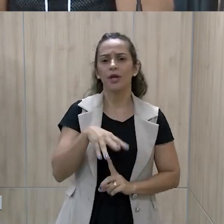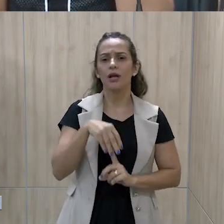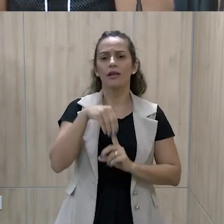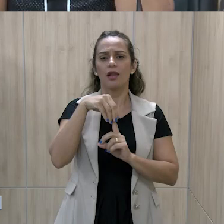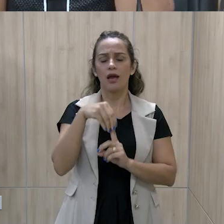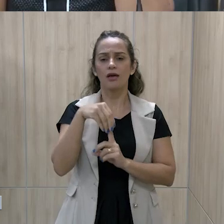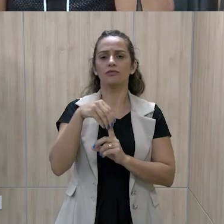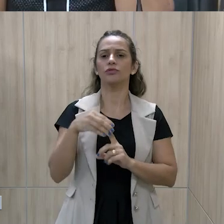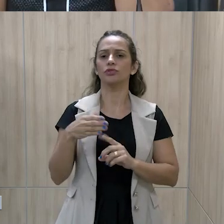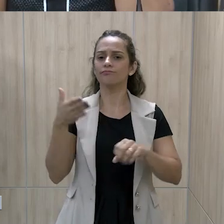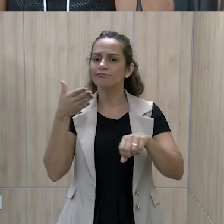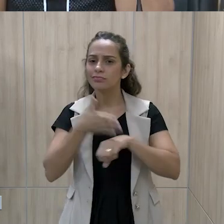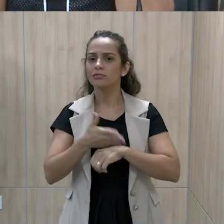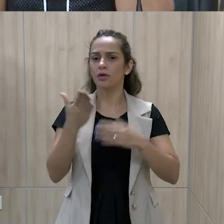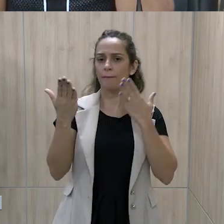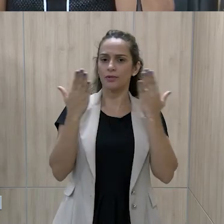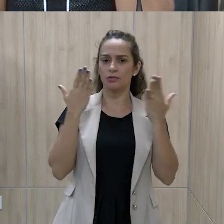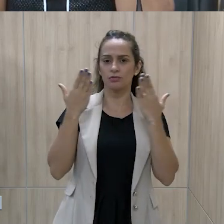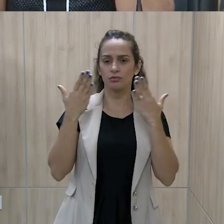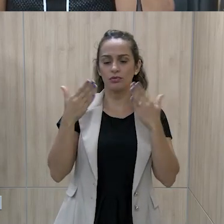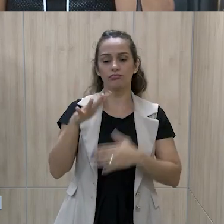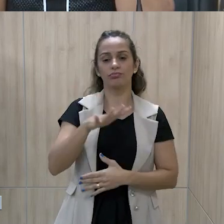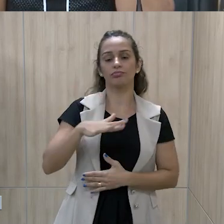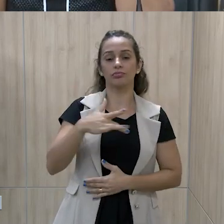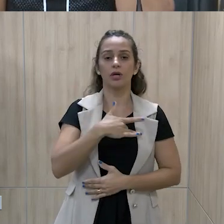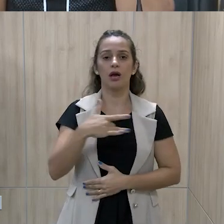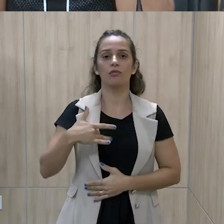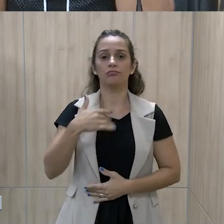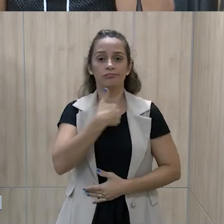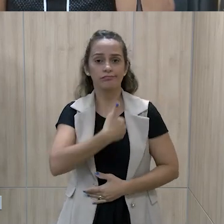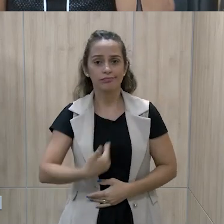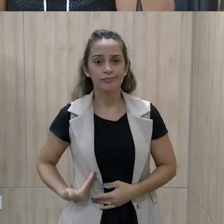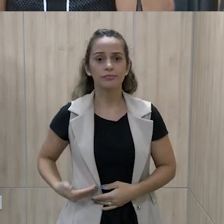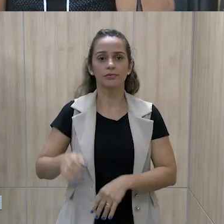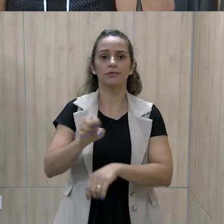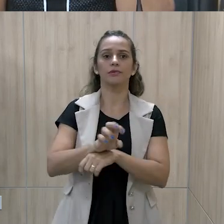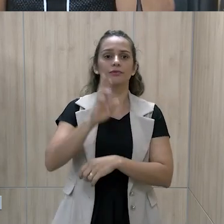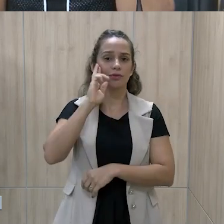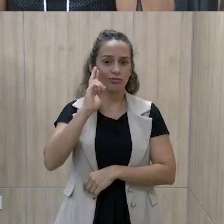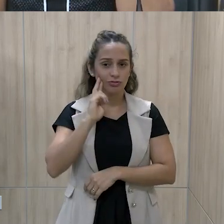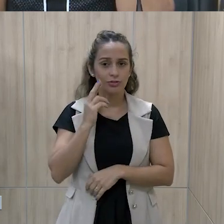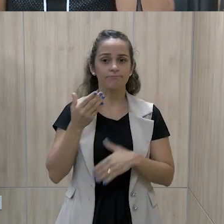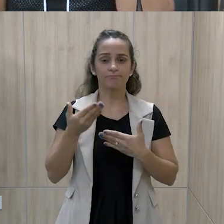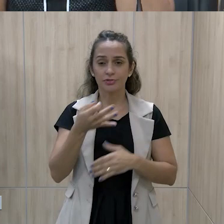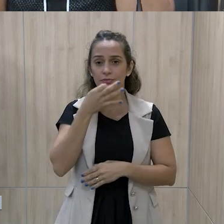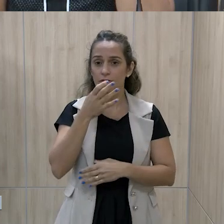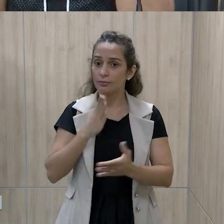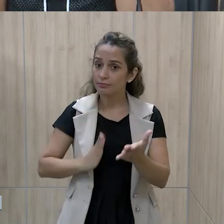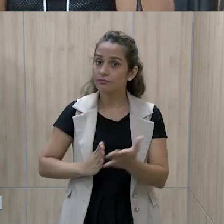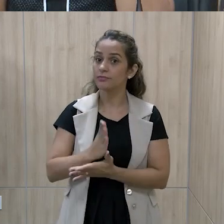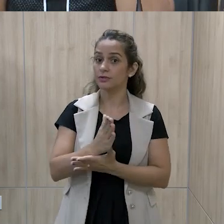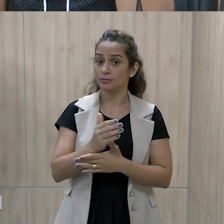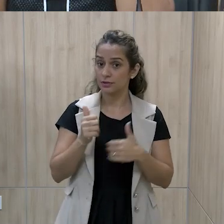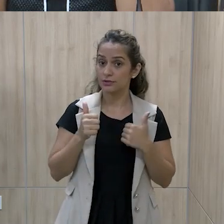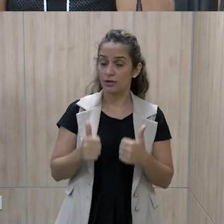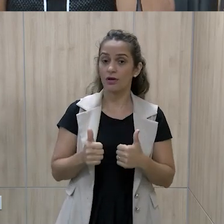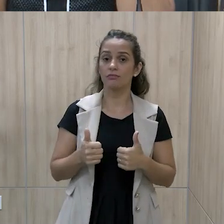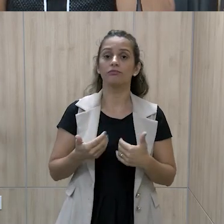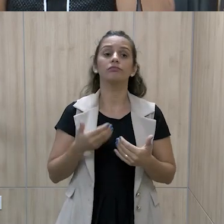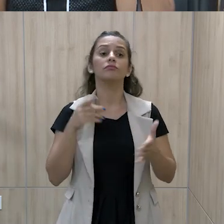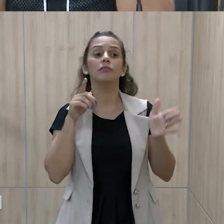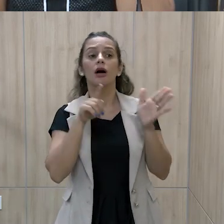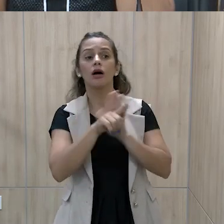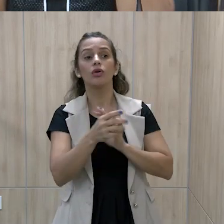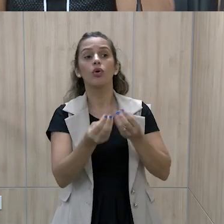sexual a prioridade no atendimento psicológico na Rede Pública de Saúde do Estado de Rondônia o parecer é pela